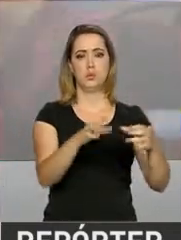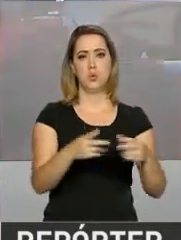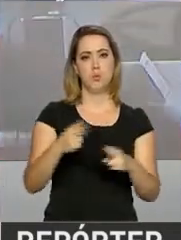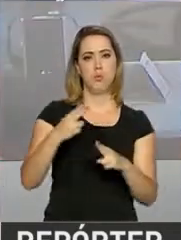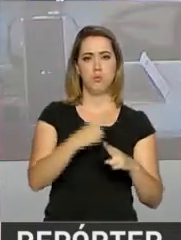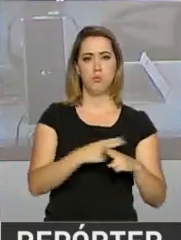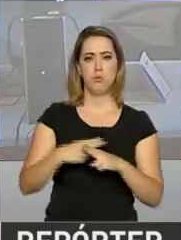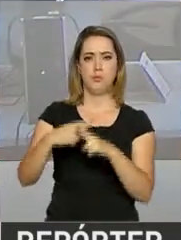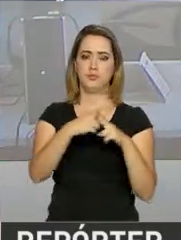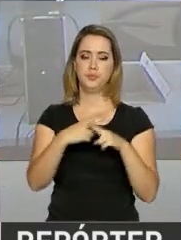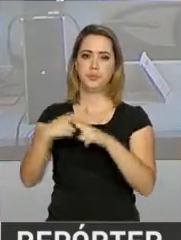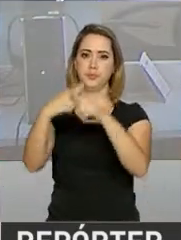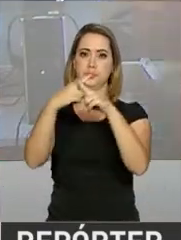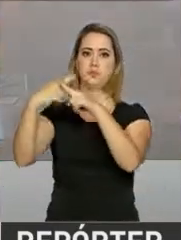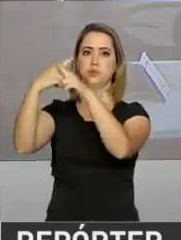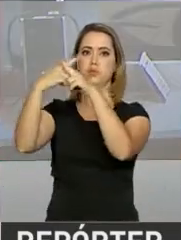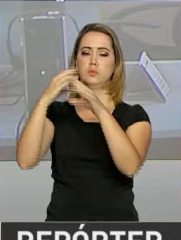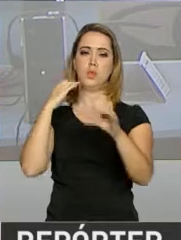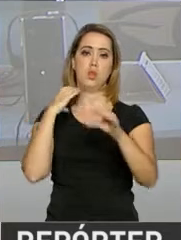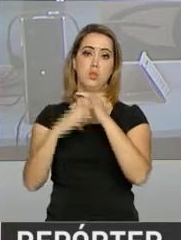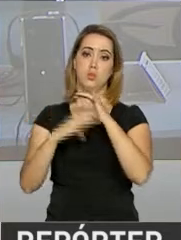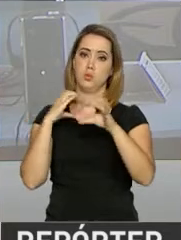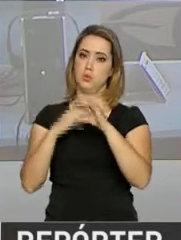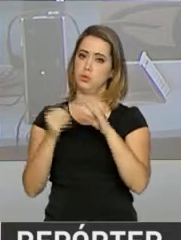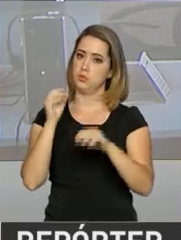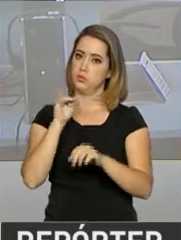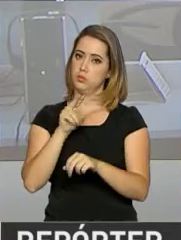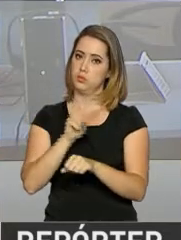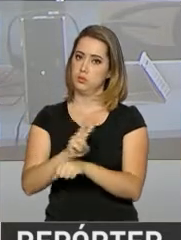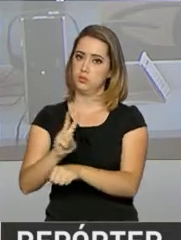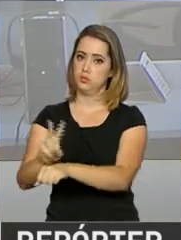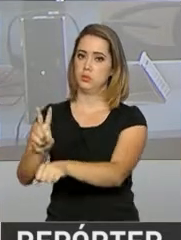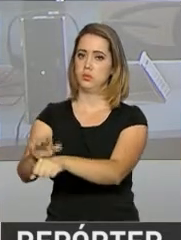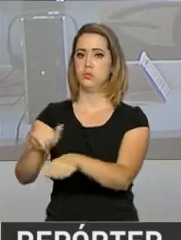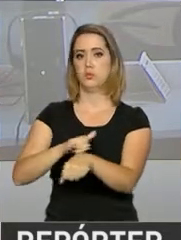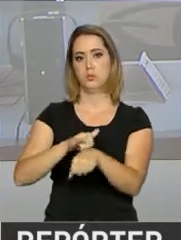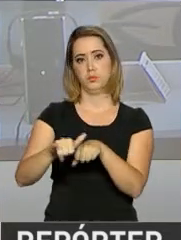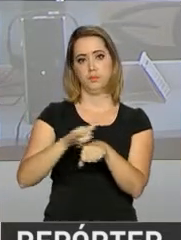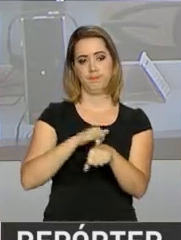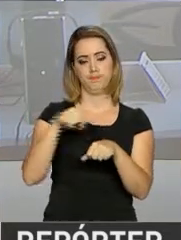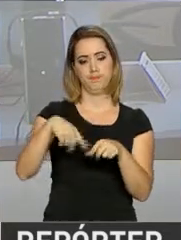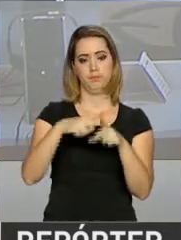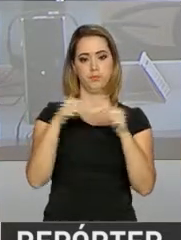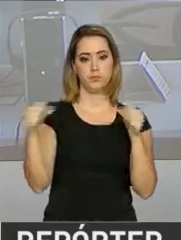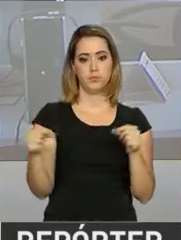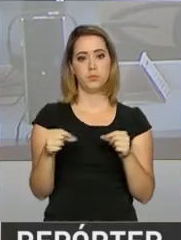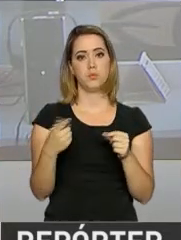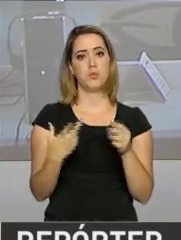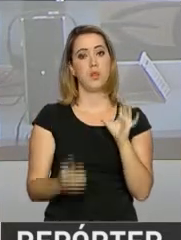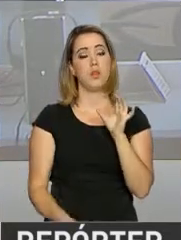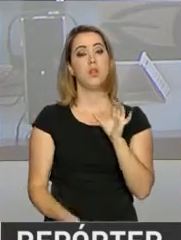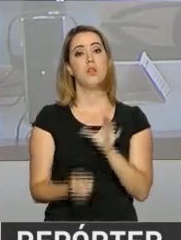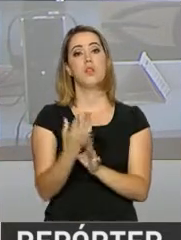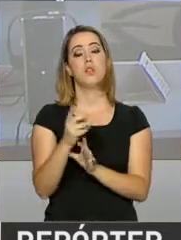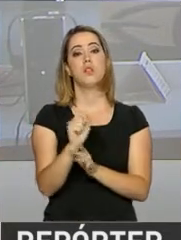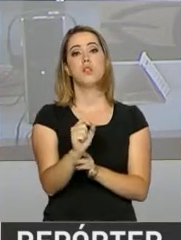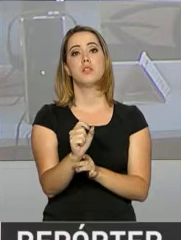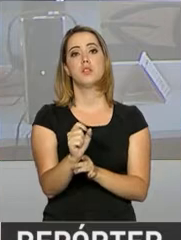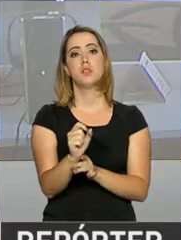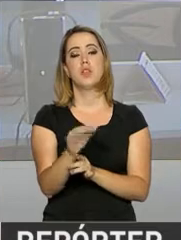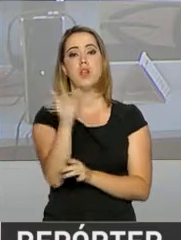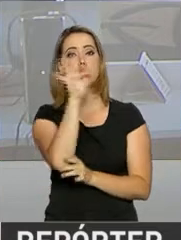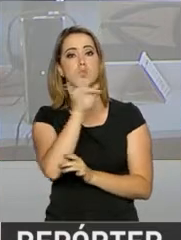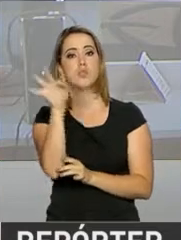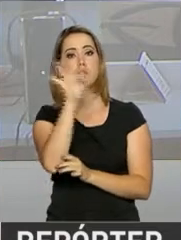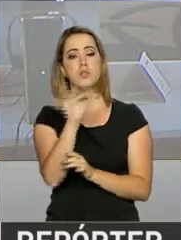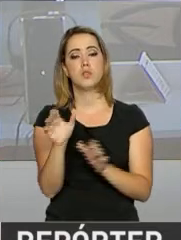do satélite geoestacionário de defesa e comunicações estratégicas em brasília fabricado na frança é parceria com a telebrás